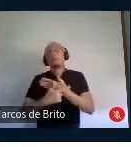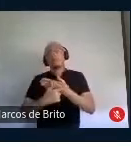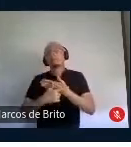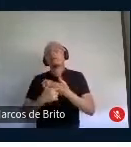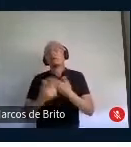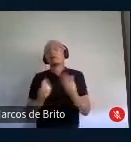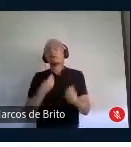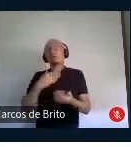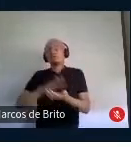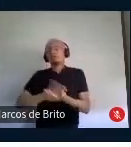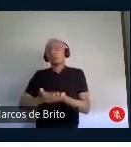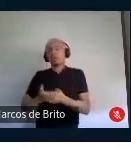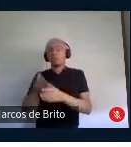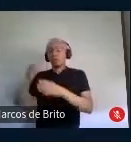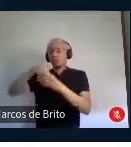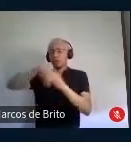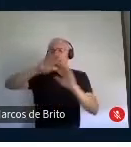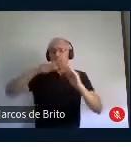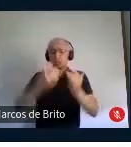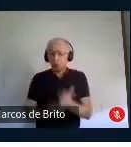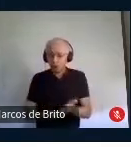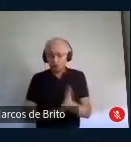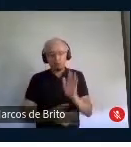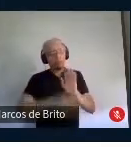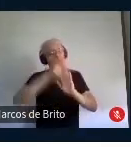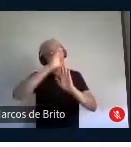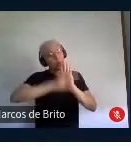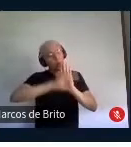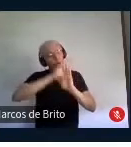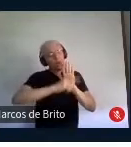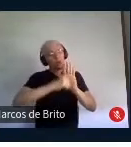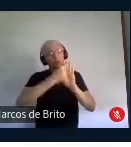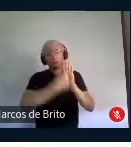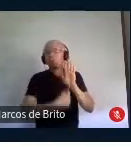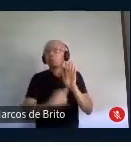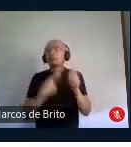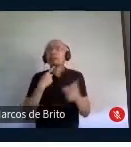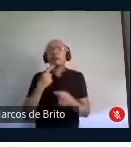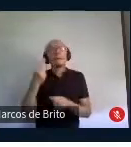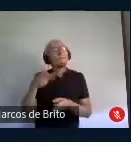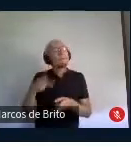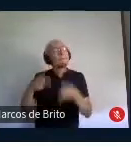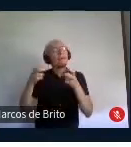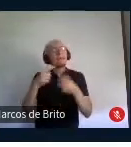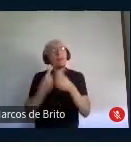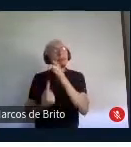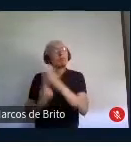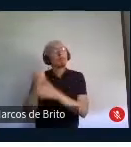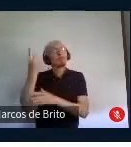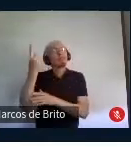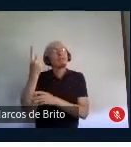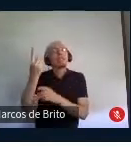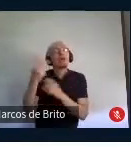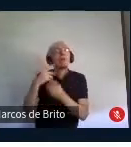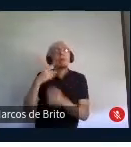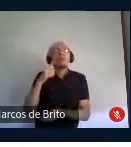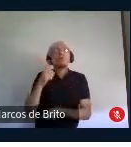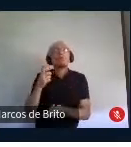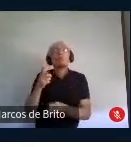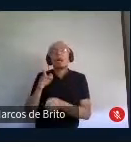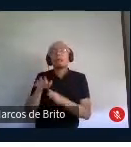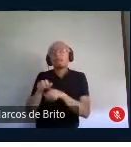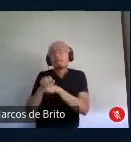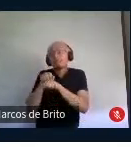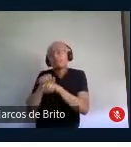conteúdos curriculares, a gente percebe de forma longitudinal que houve uma refração em conteúdos,